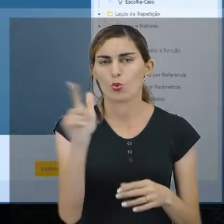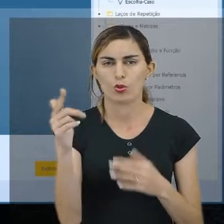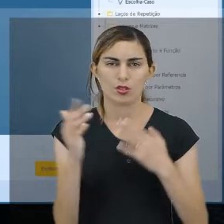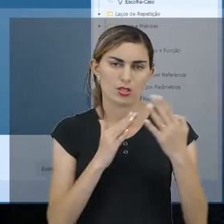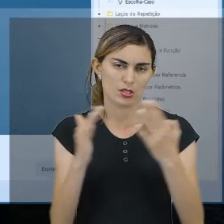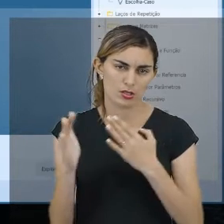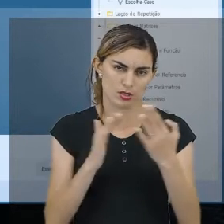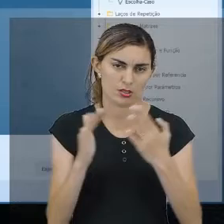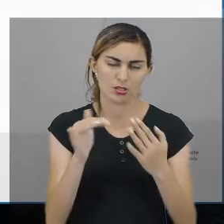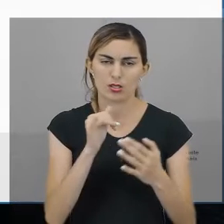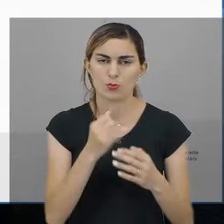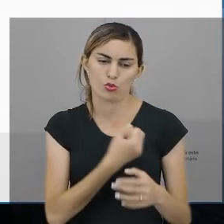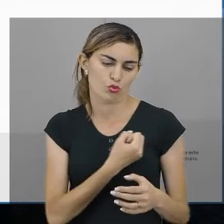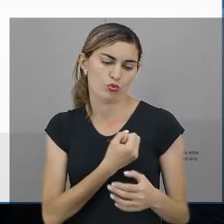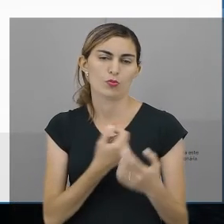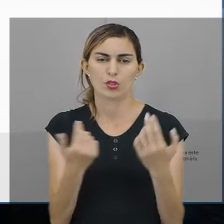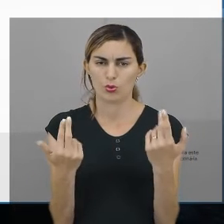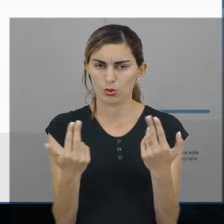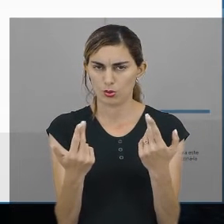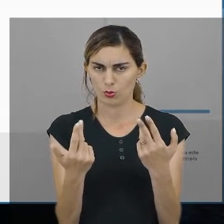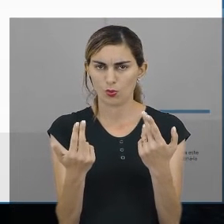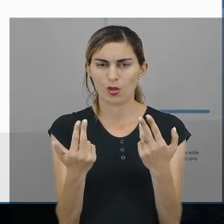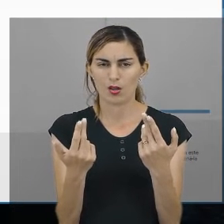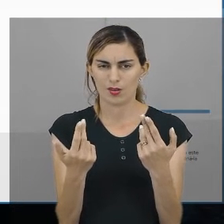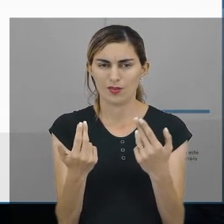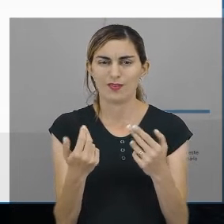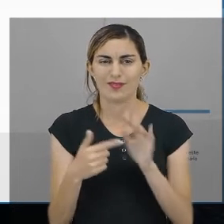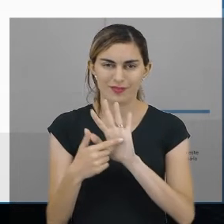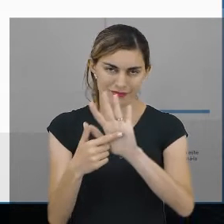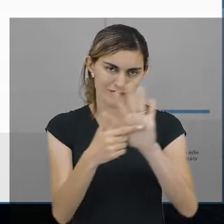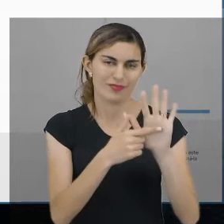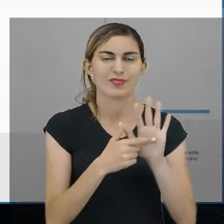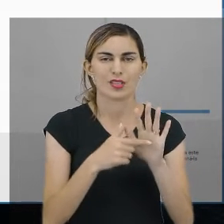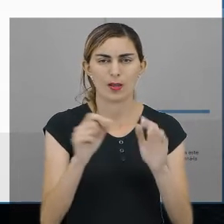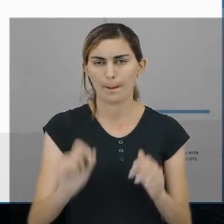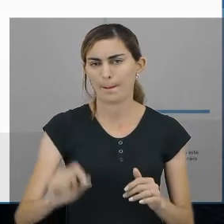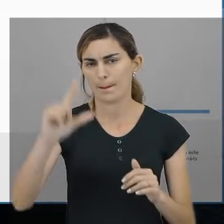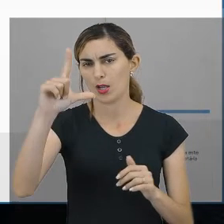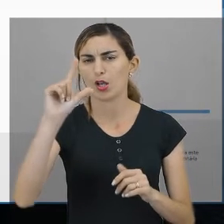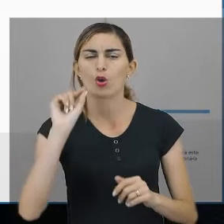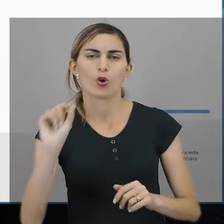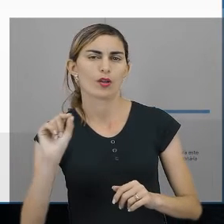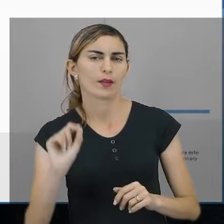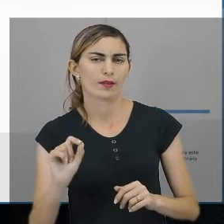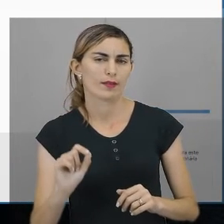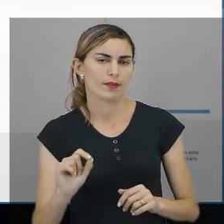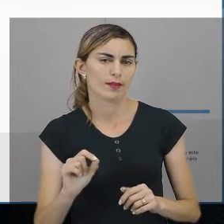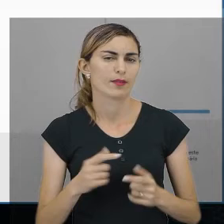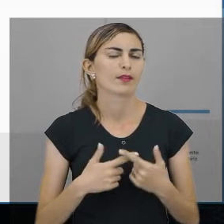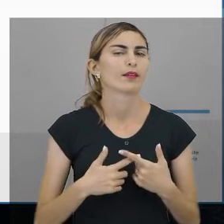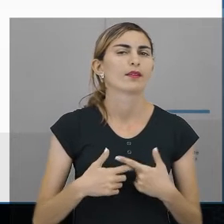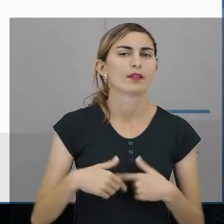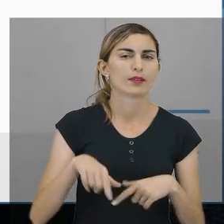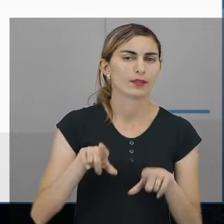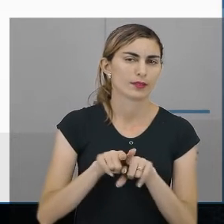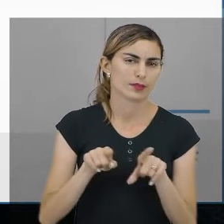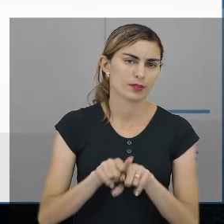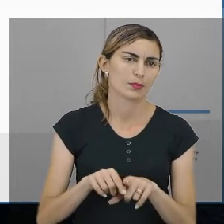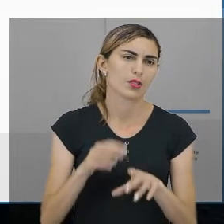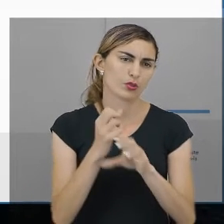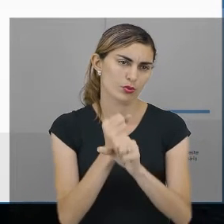No exemplo número igual, a gente vê aqui o operador maior que, o operador igual também sendo